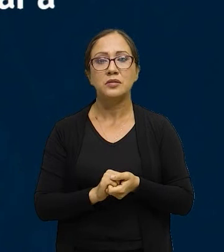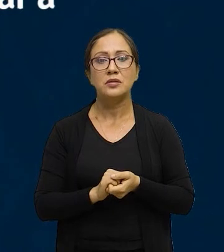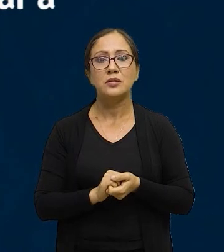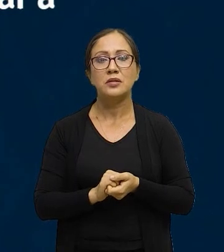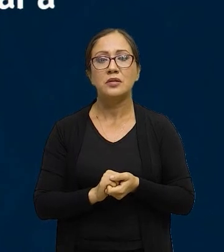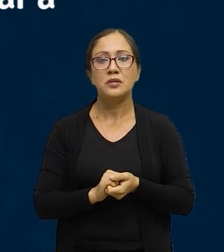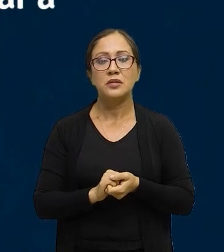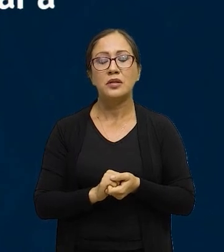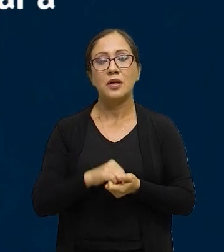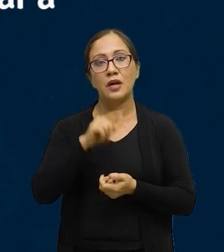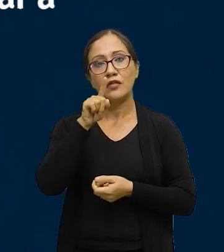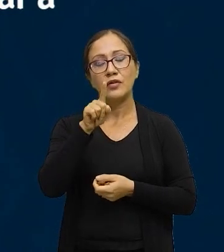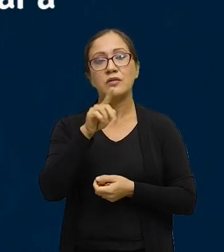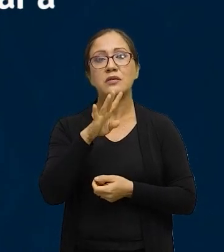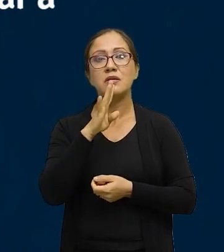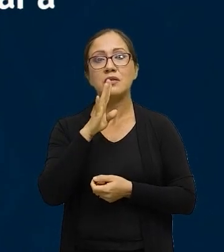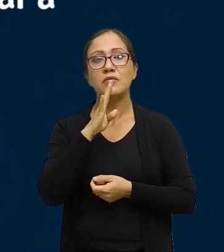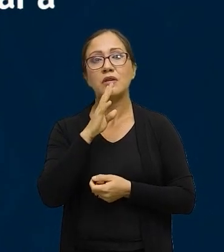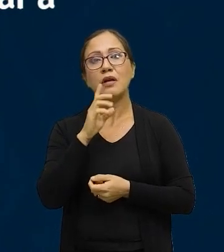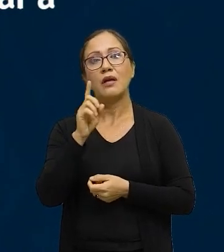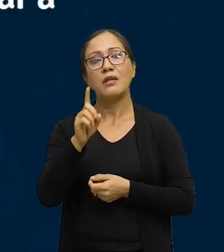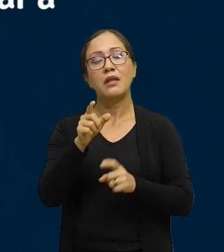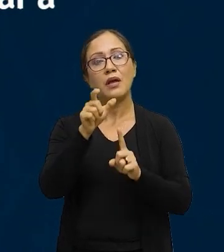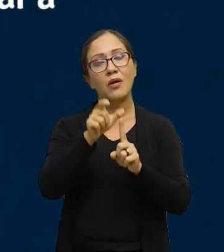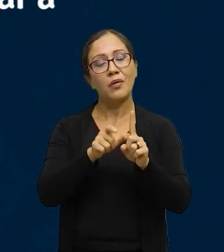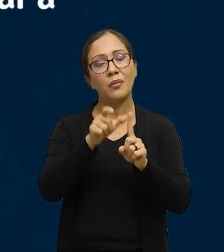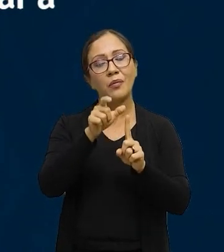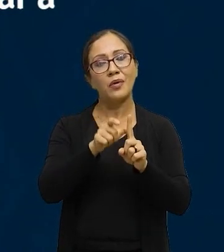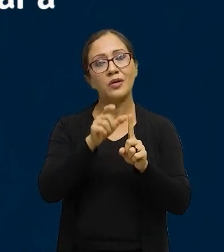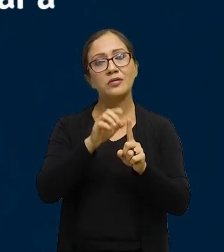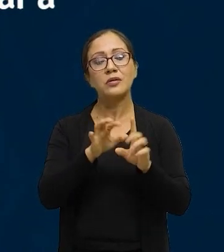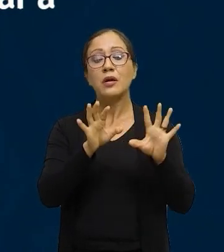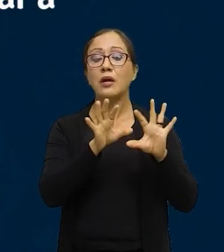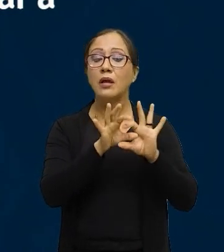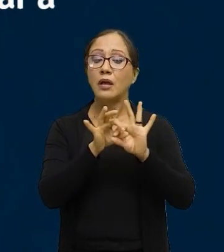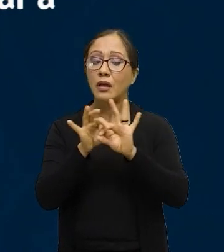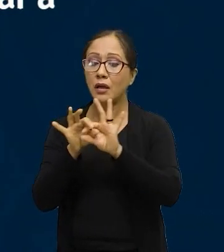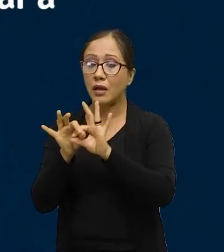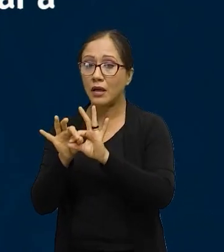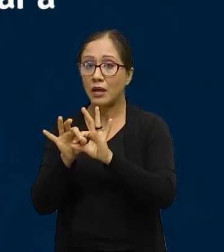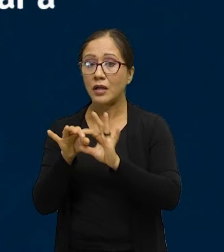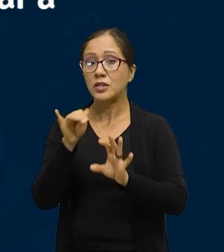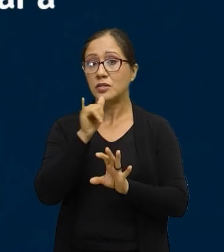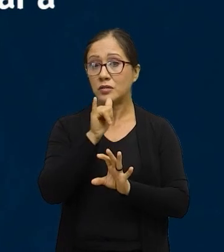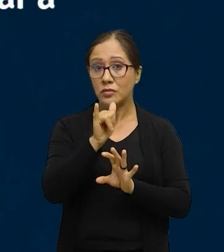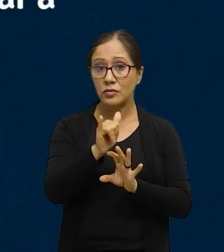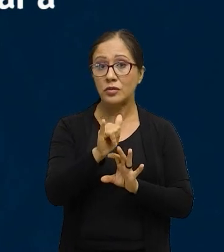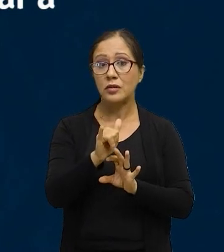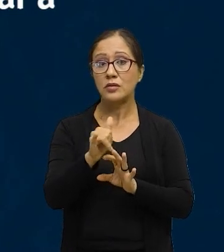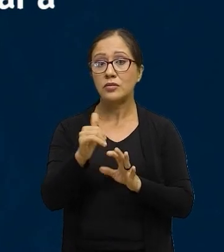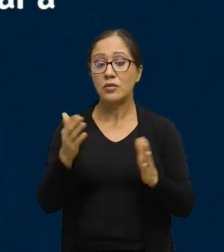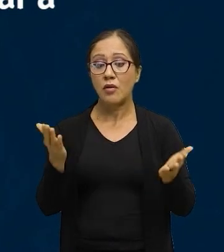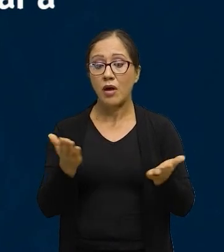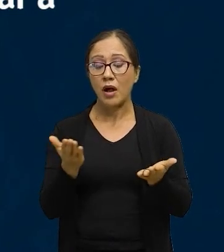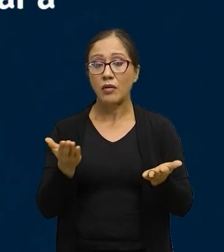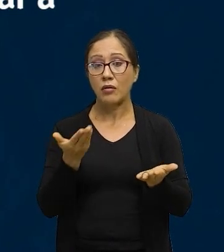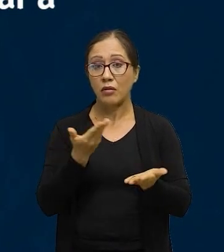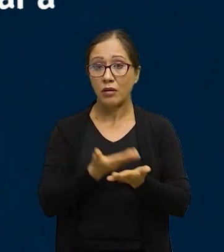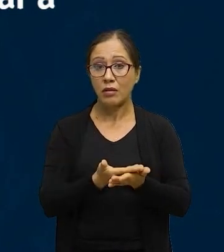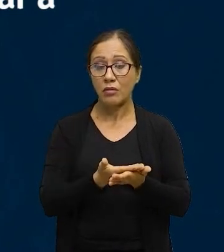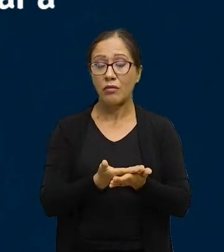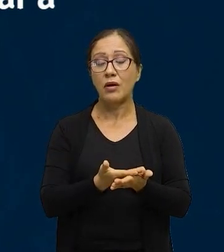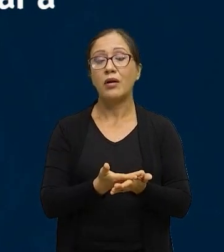Aí você vai conhecer um personagem falando de um contexto atual. Você encontra